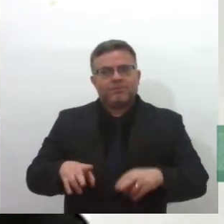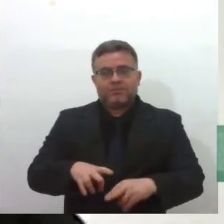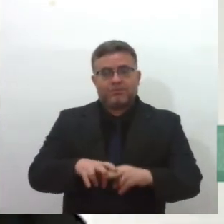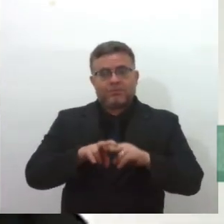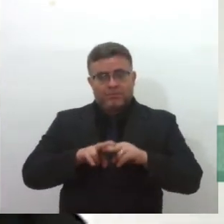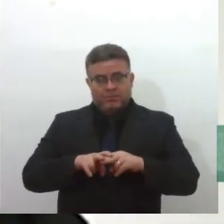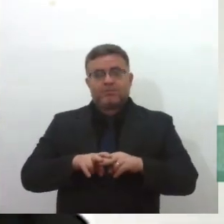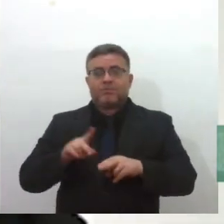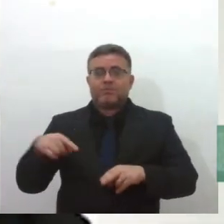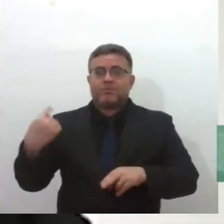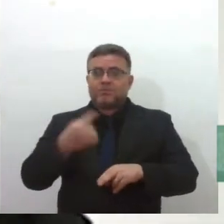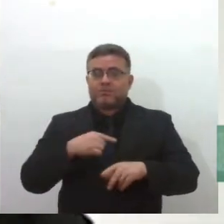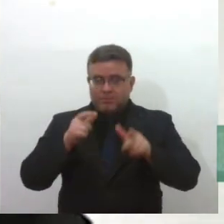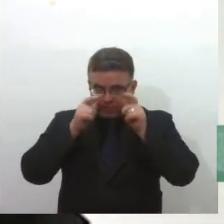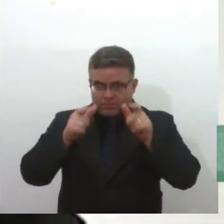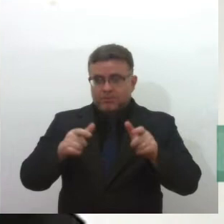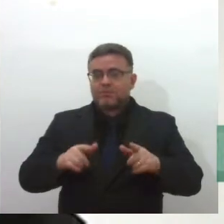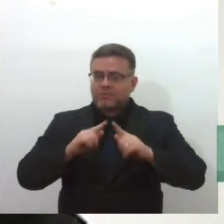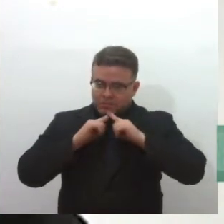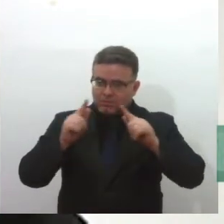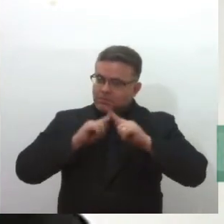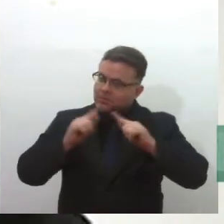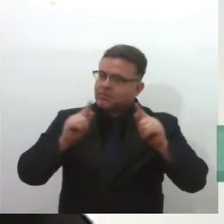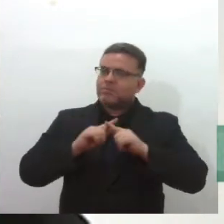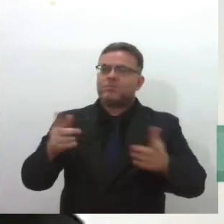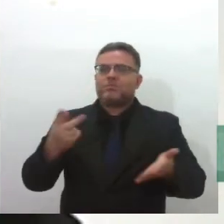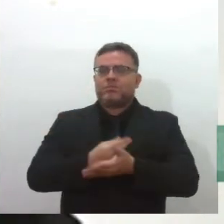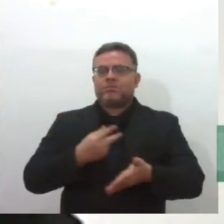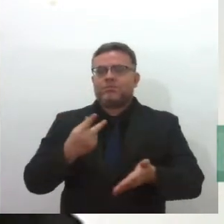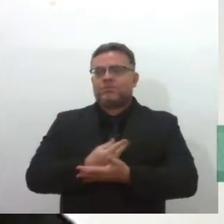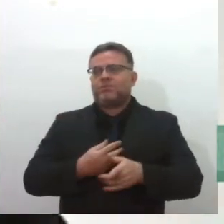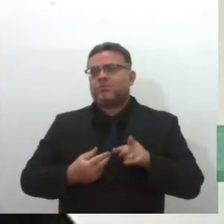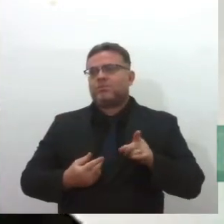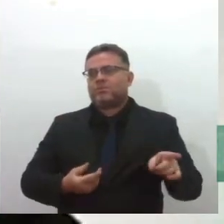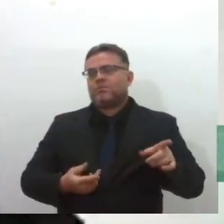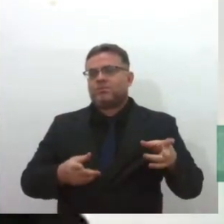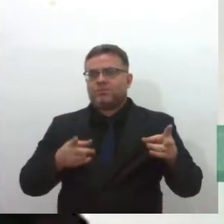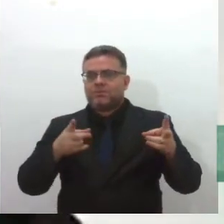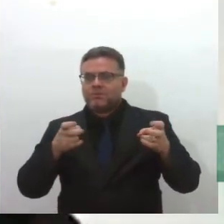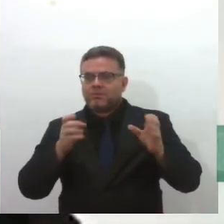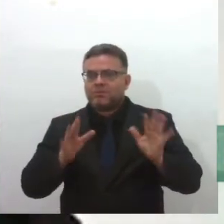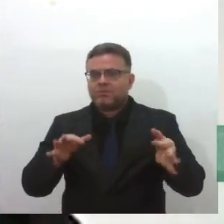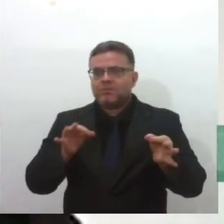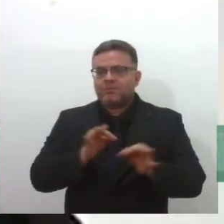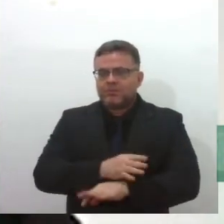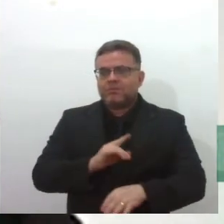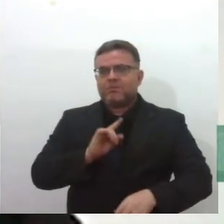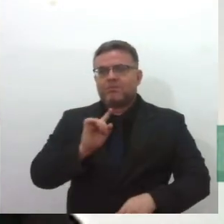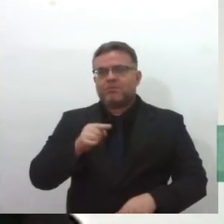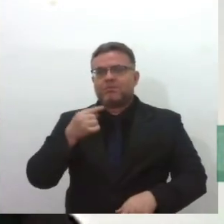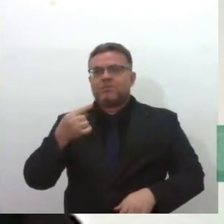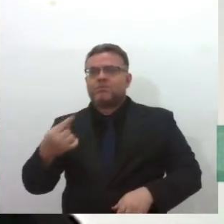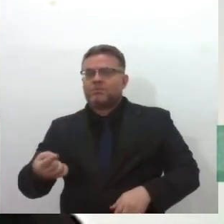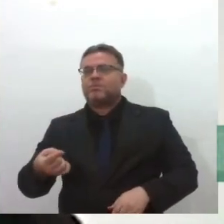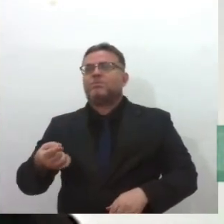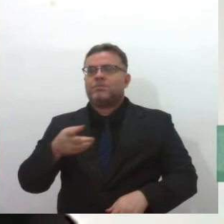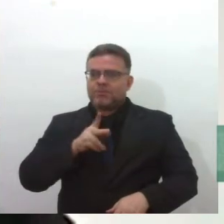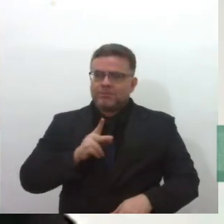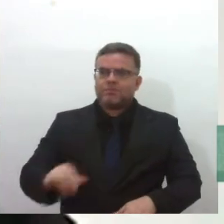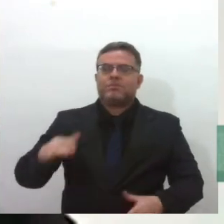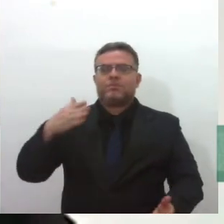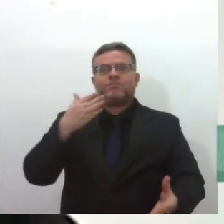todos nós denunciarmos esse tipo de conduta assim que observamos, e aí, daí onde entra a questão da conscientização